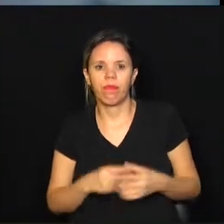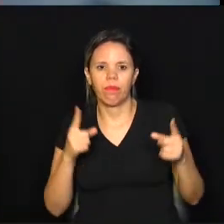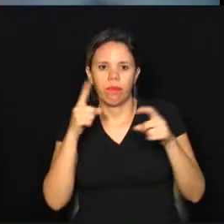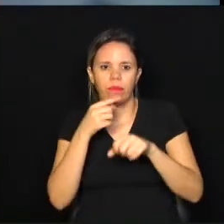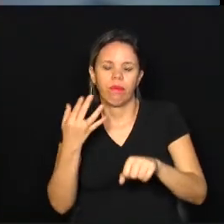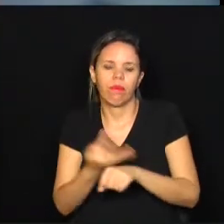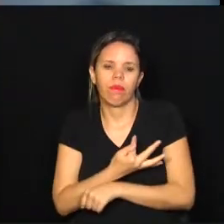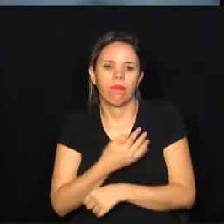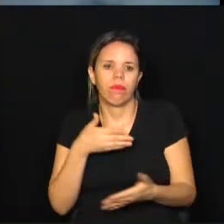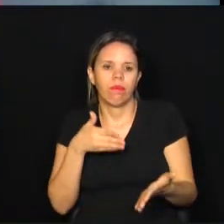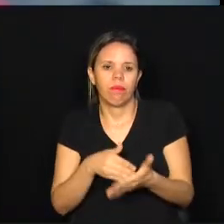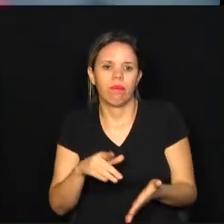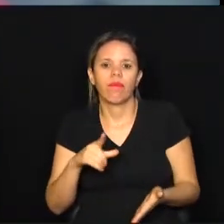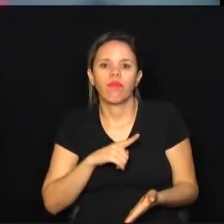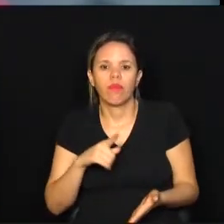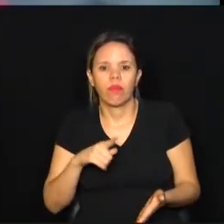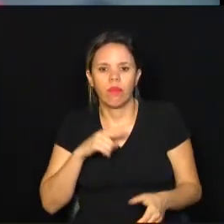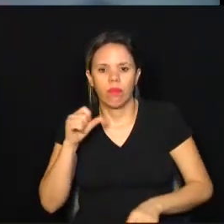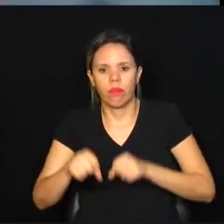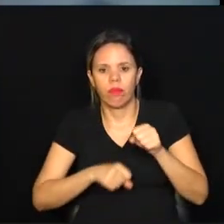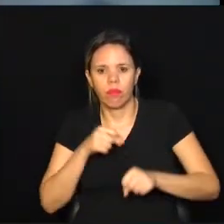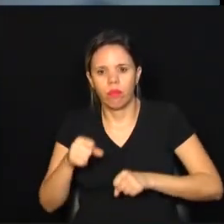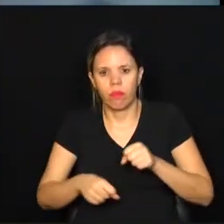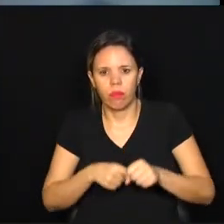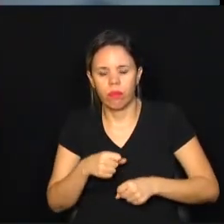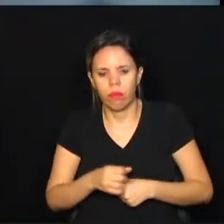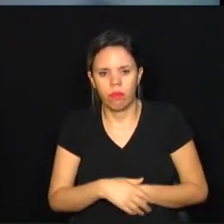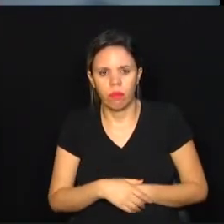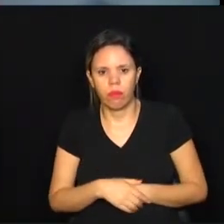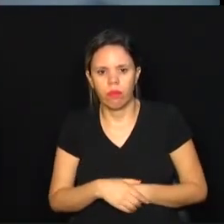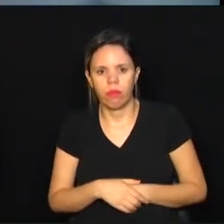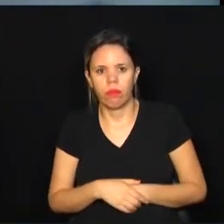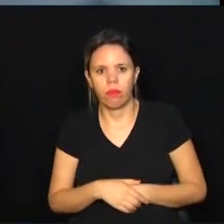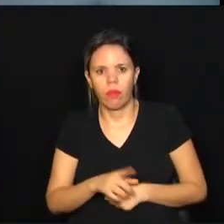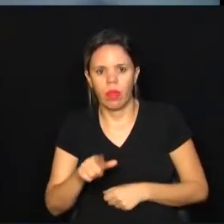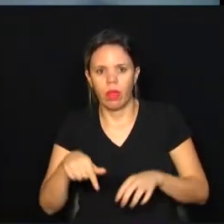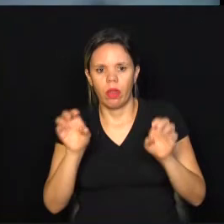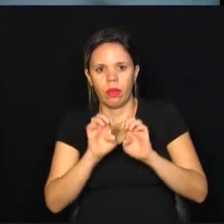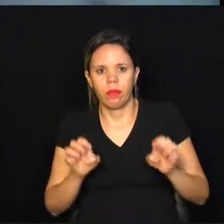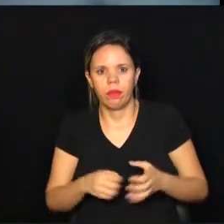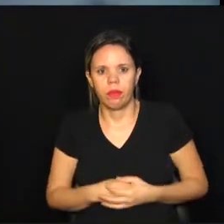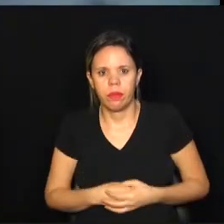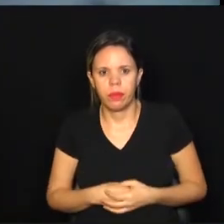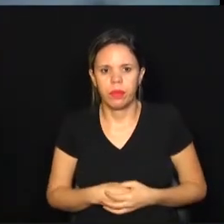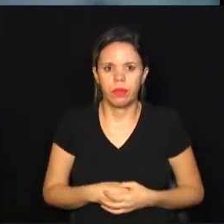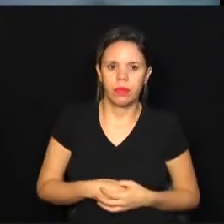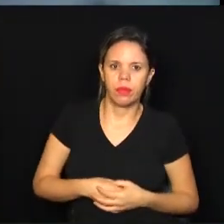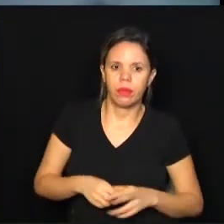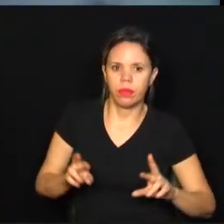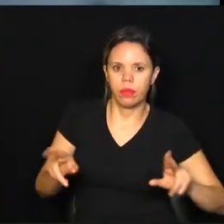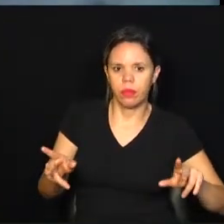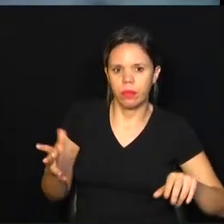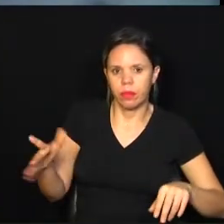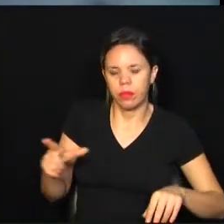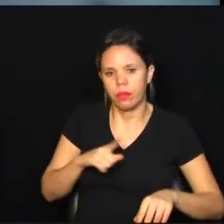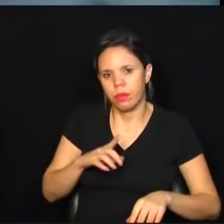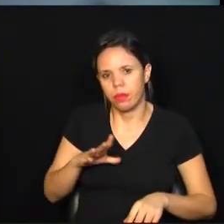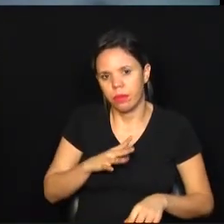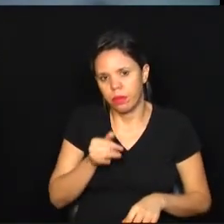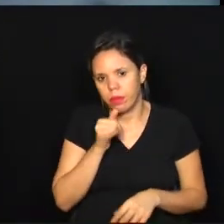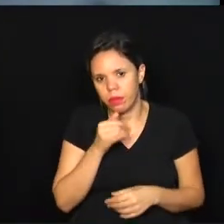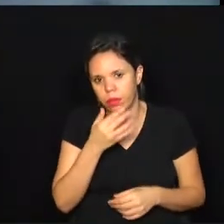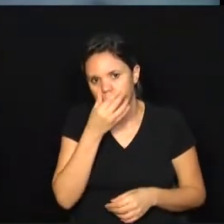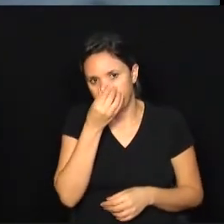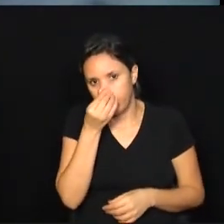dificulta que a gente tenha a bicicleta como um modal mais estruturante, né? Diferente de outras cidades, por exemplo,